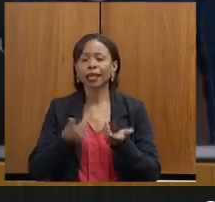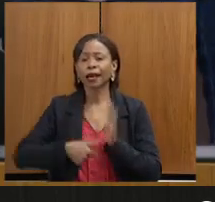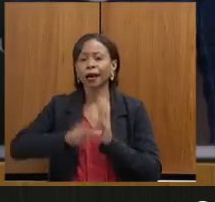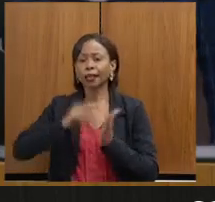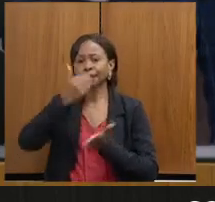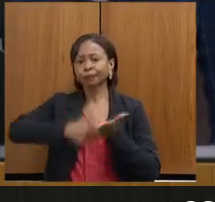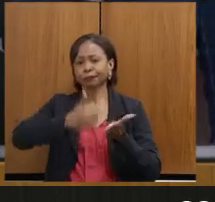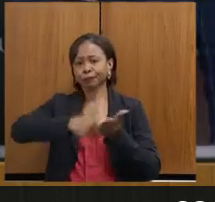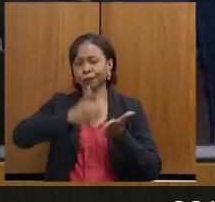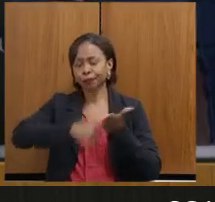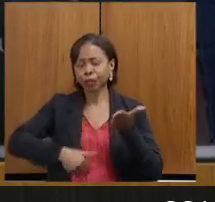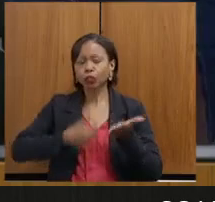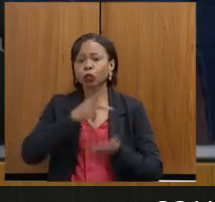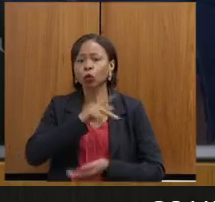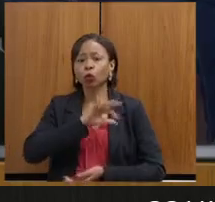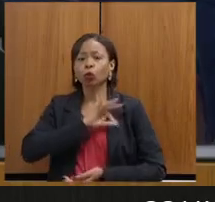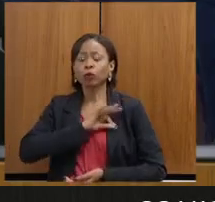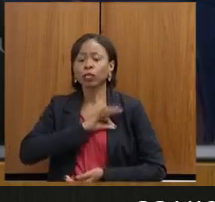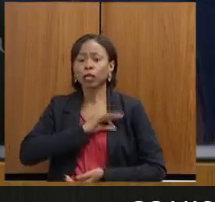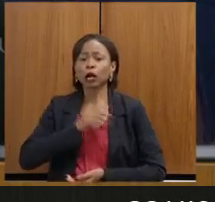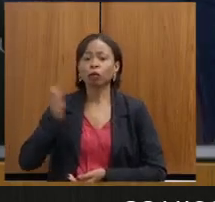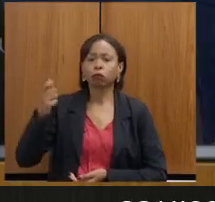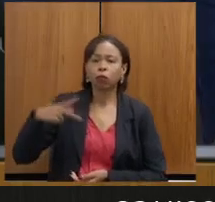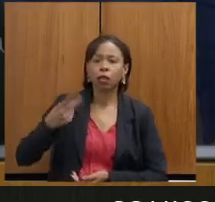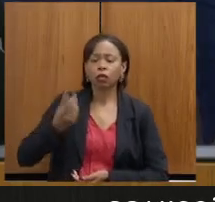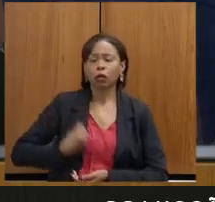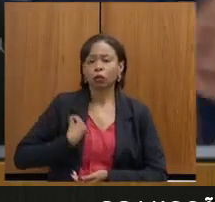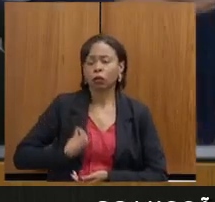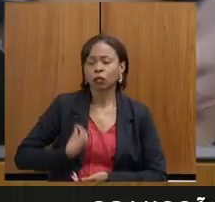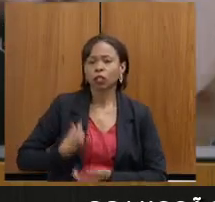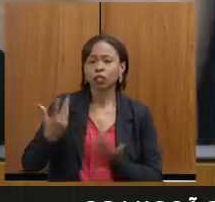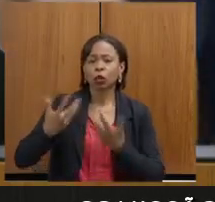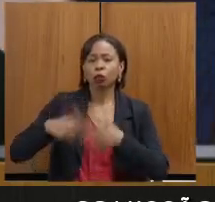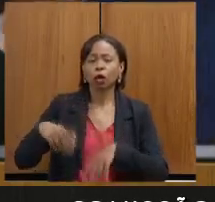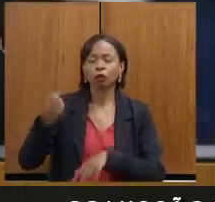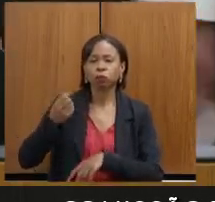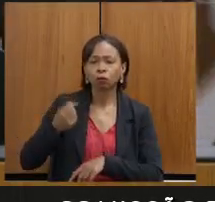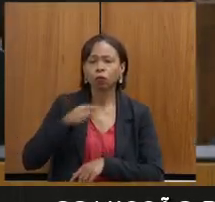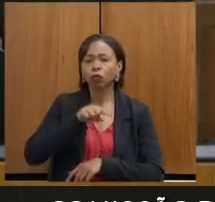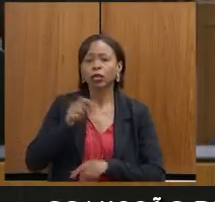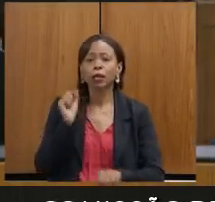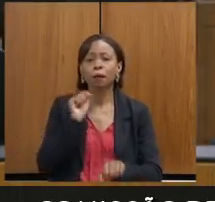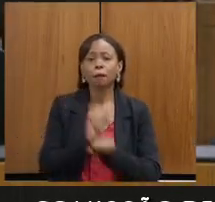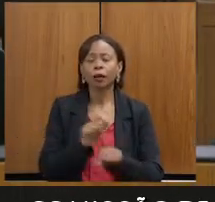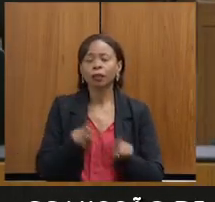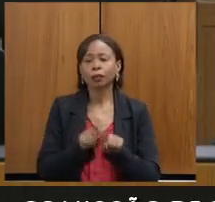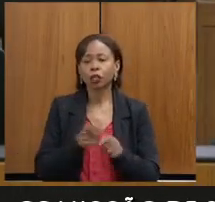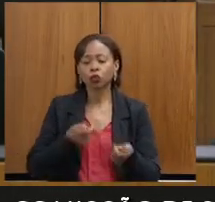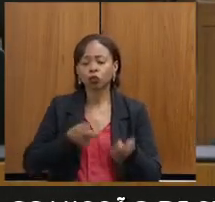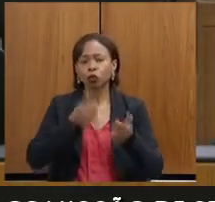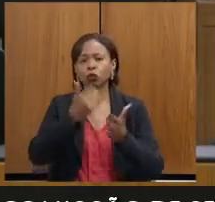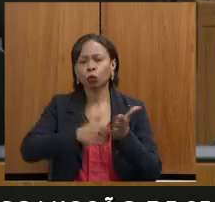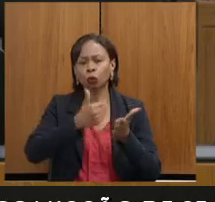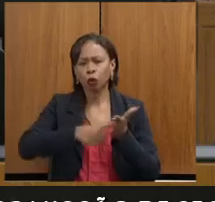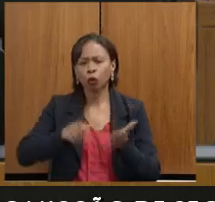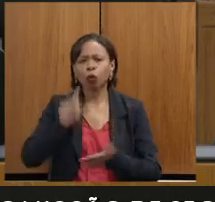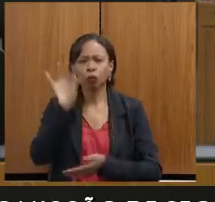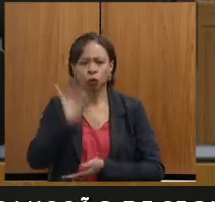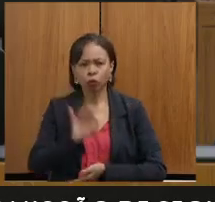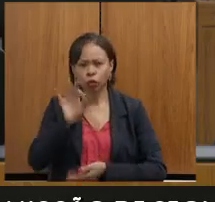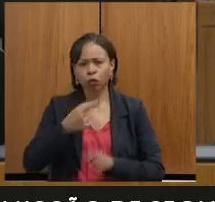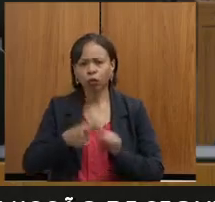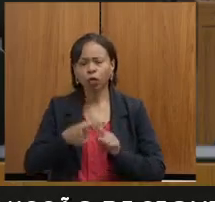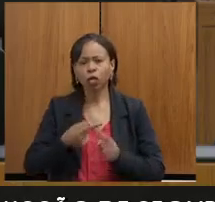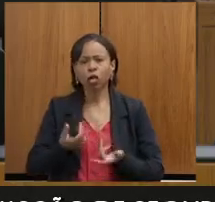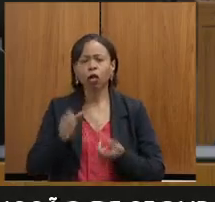policiais militares ativos inativos e pensionistas a tia de contribuição ao bem como interrupção dos descontos citados percentuais uma vez